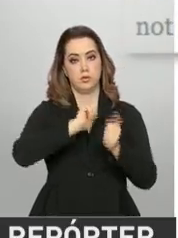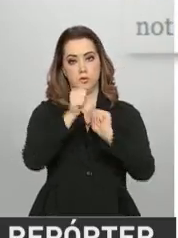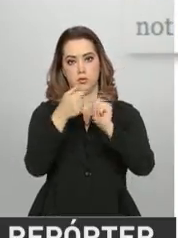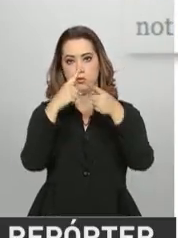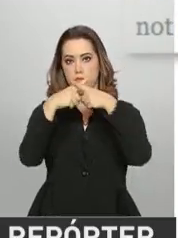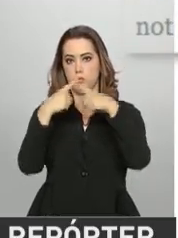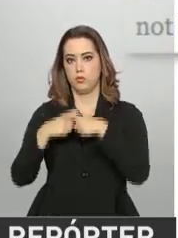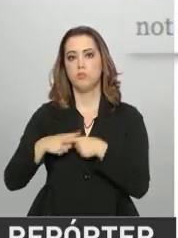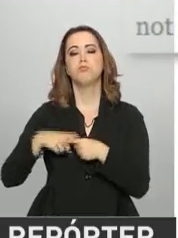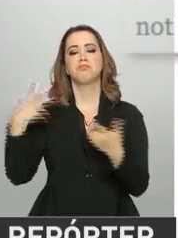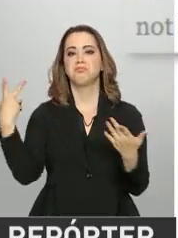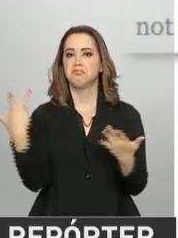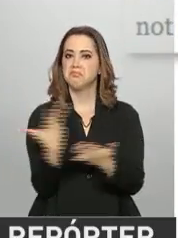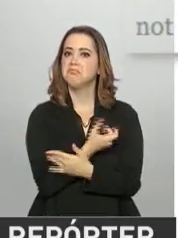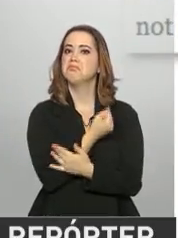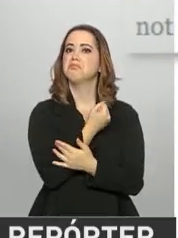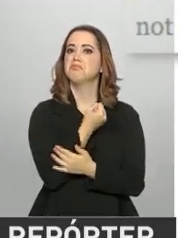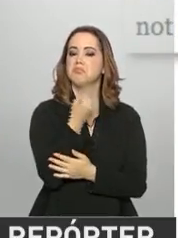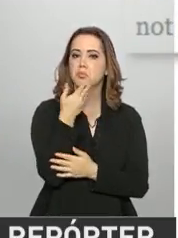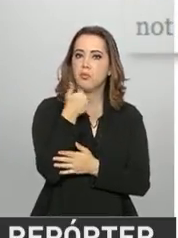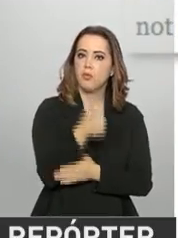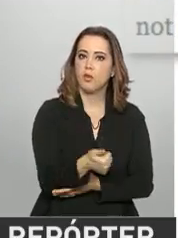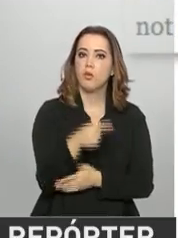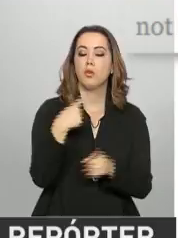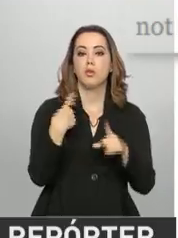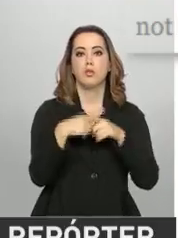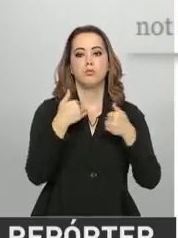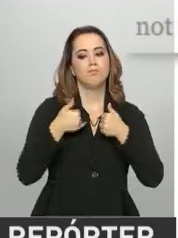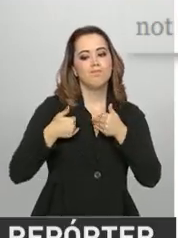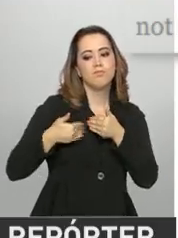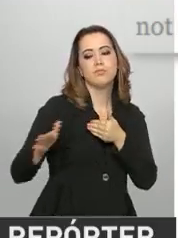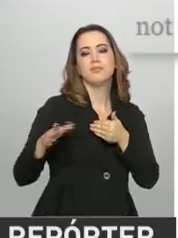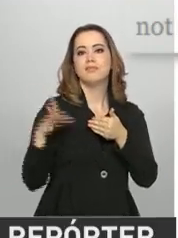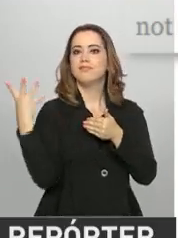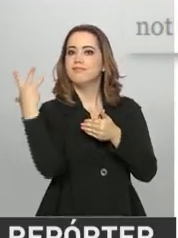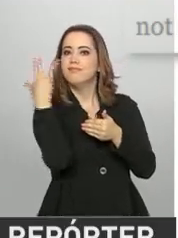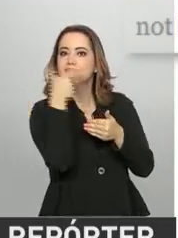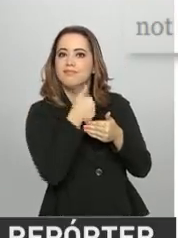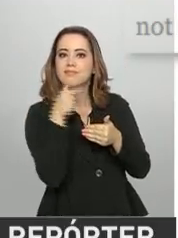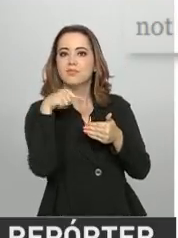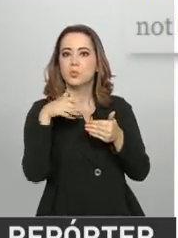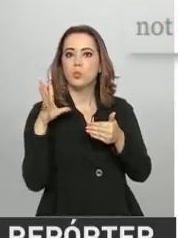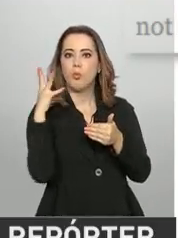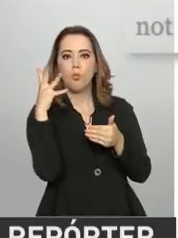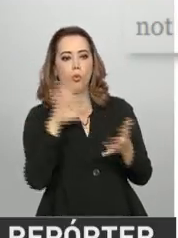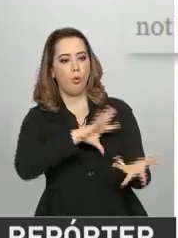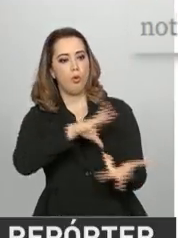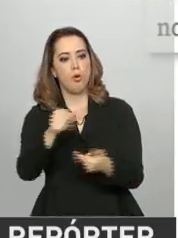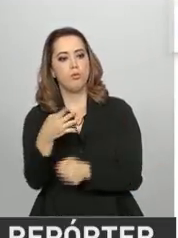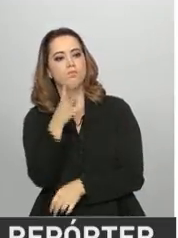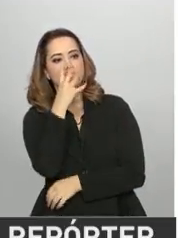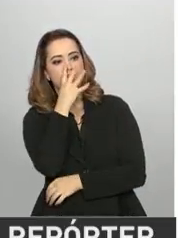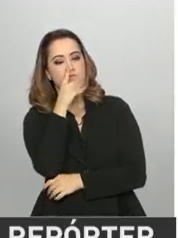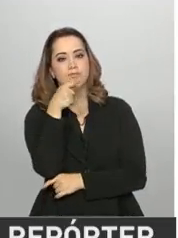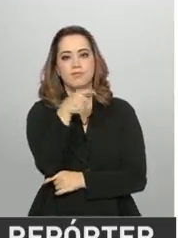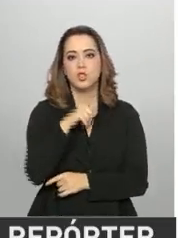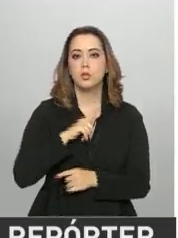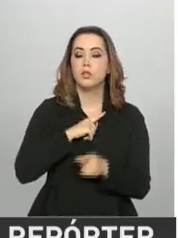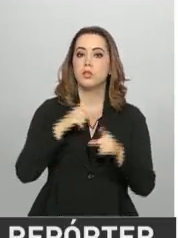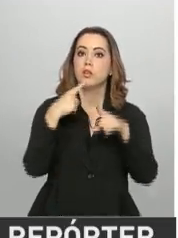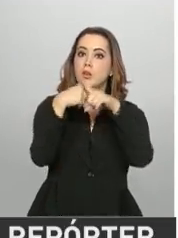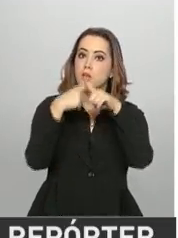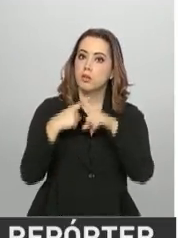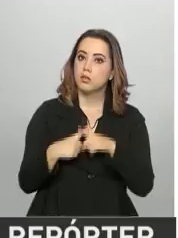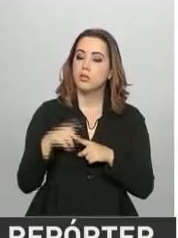foram bem sucedidos idos principalmente na abertura que encantou o mundo e também no exemplo da judoca Rafaela